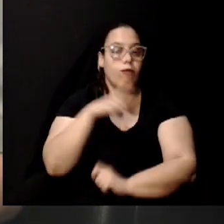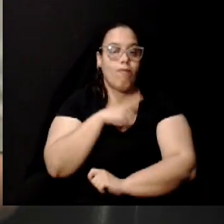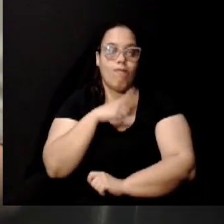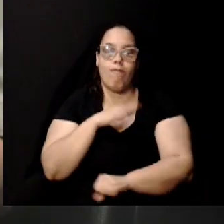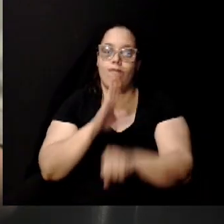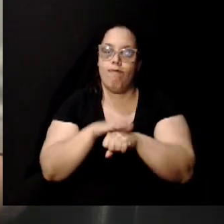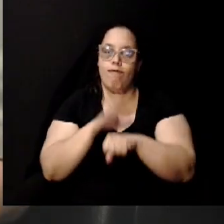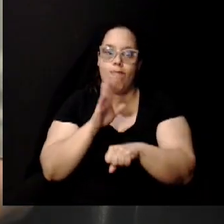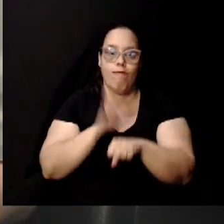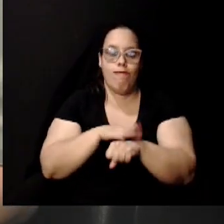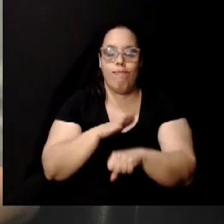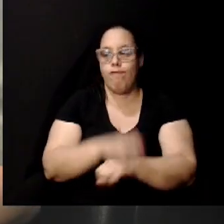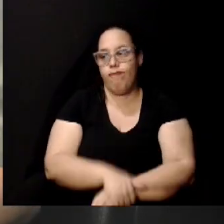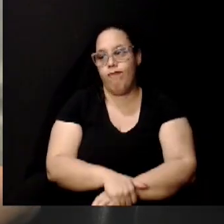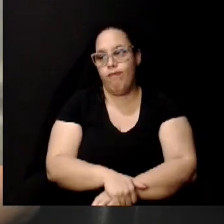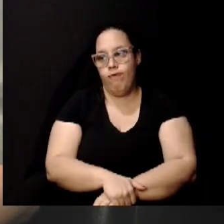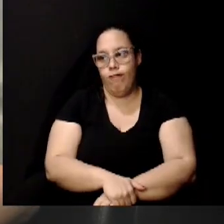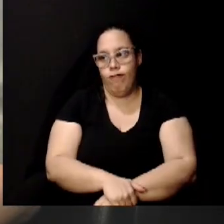né,